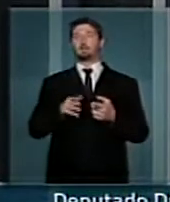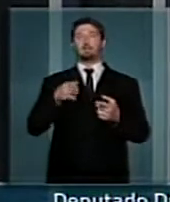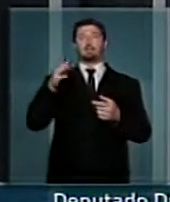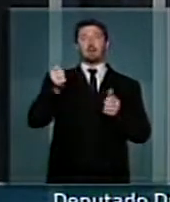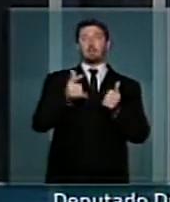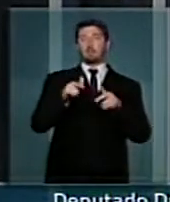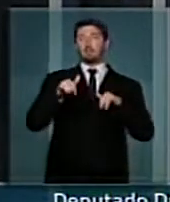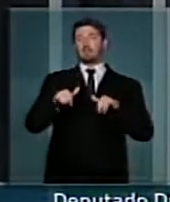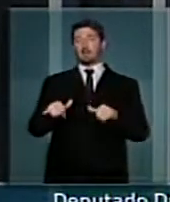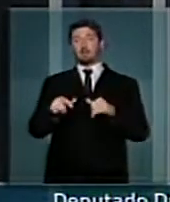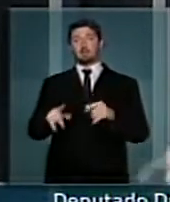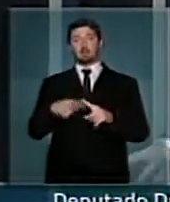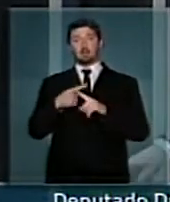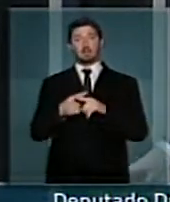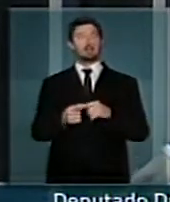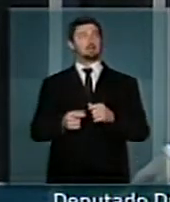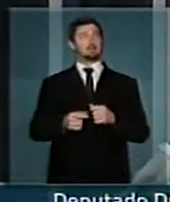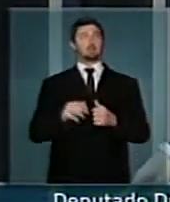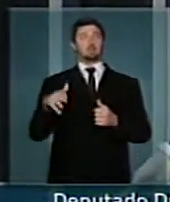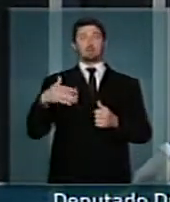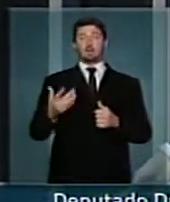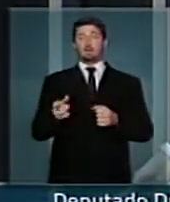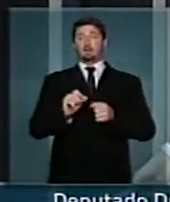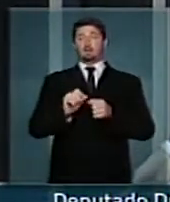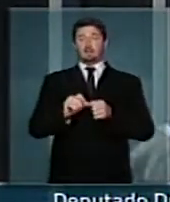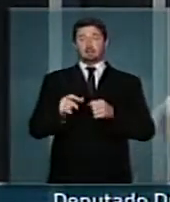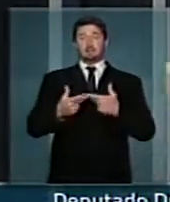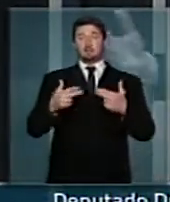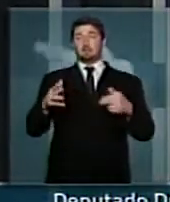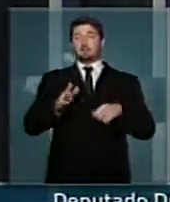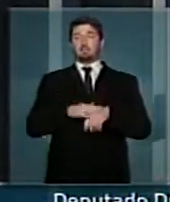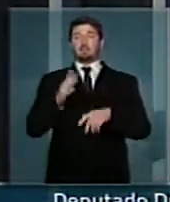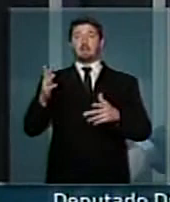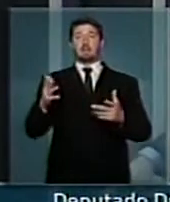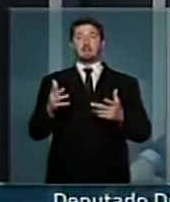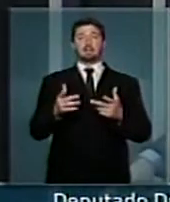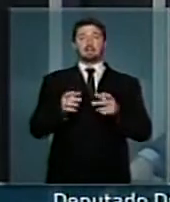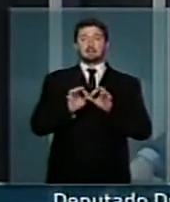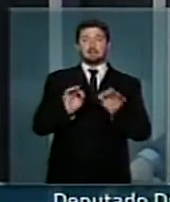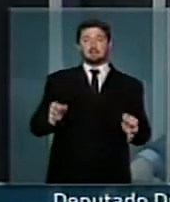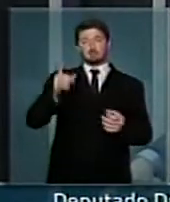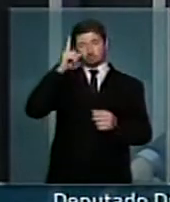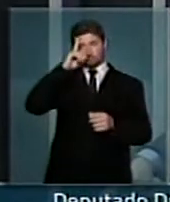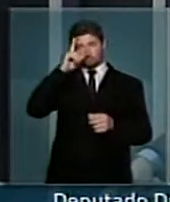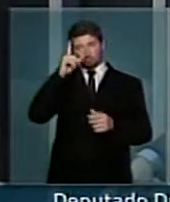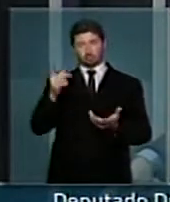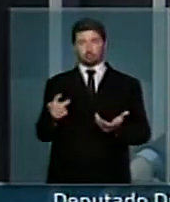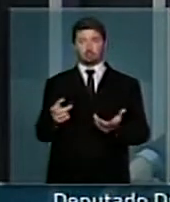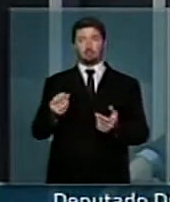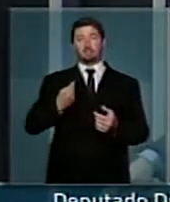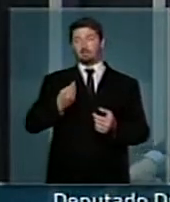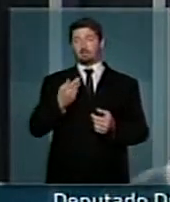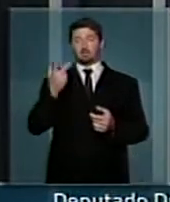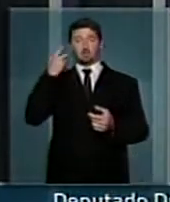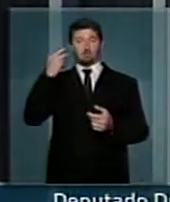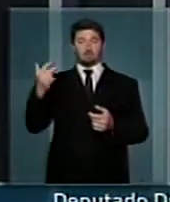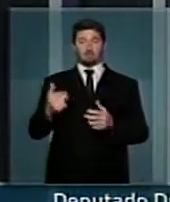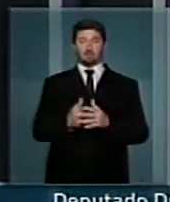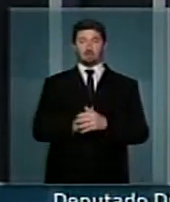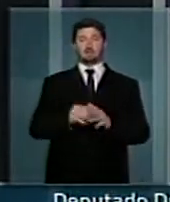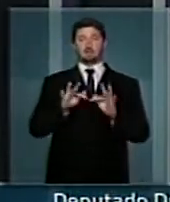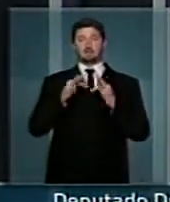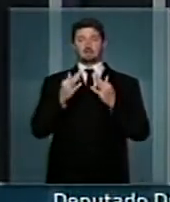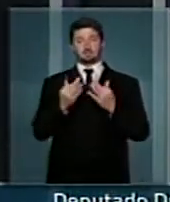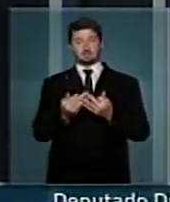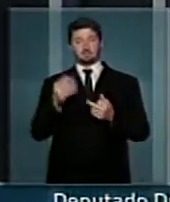no supermercado, quando vão fazer as tarefas mais comezinhas do dia a dia, da sobrevivência de cada uma das